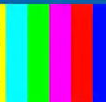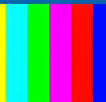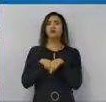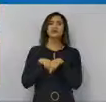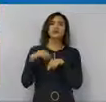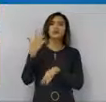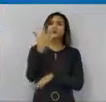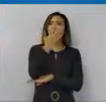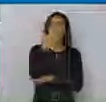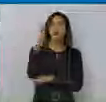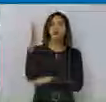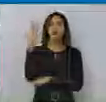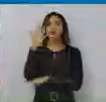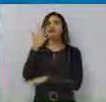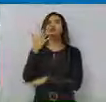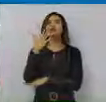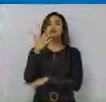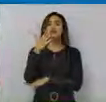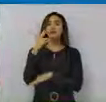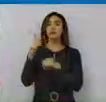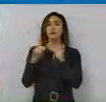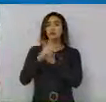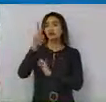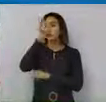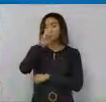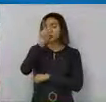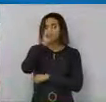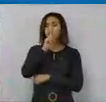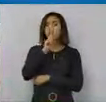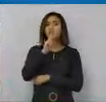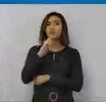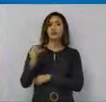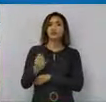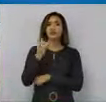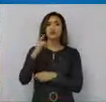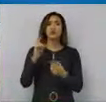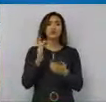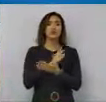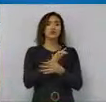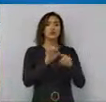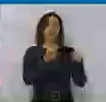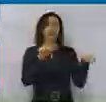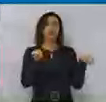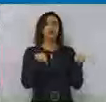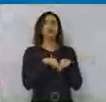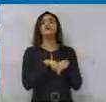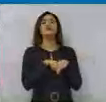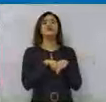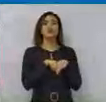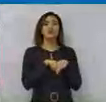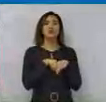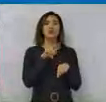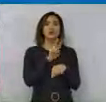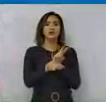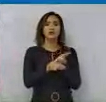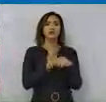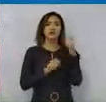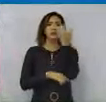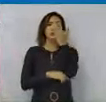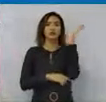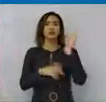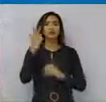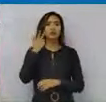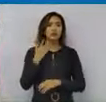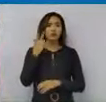né, patrimônio arqueológico tombado, e algumas comunidades vulneráveis nesse meio natural.